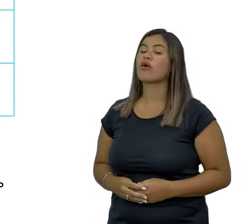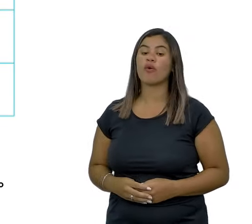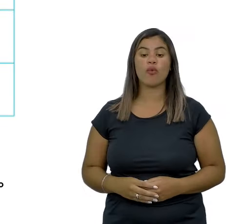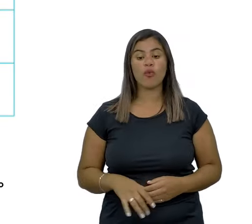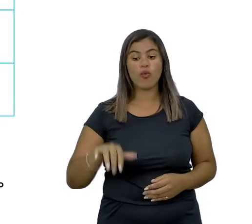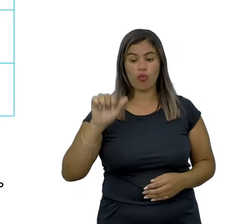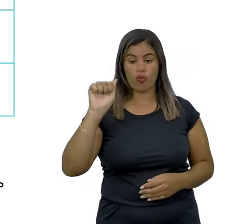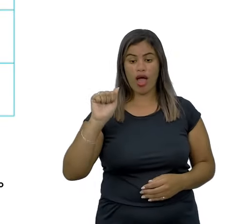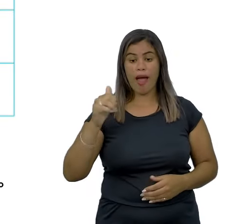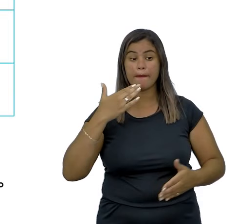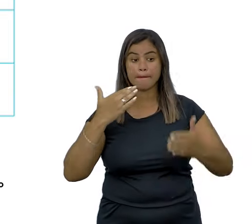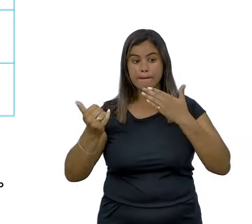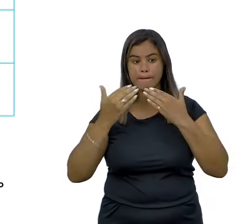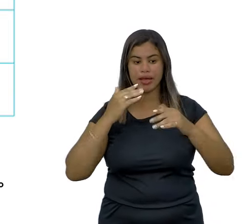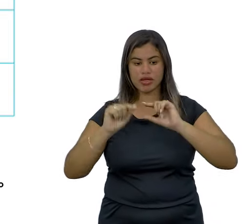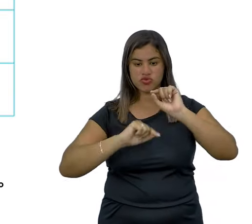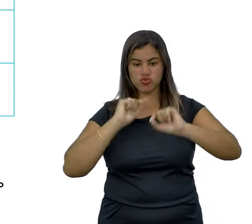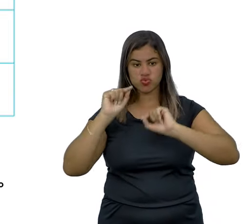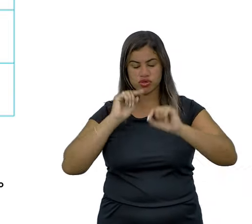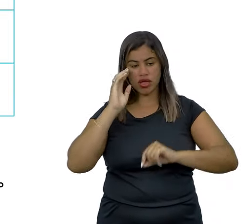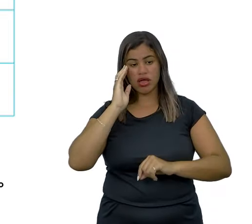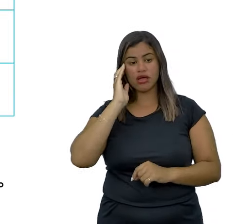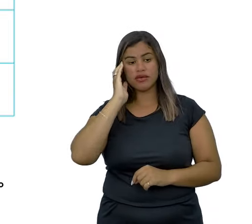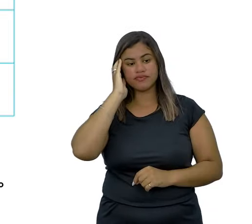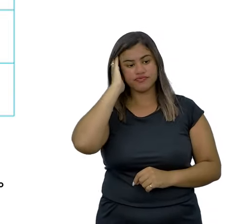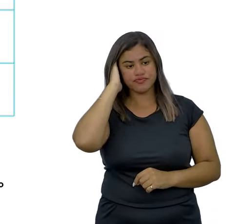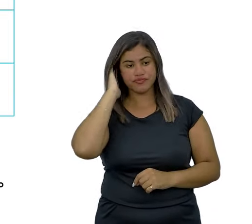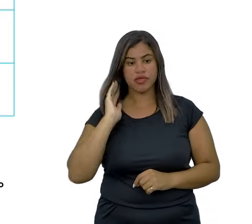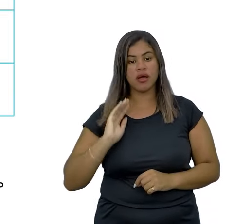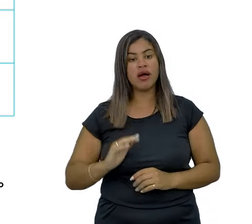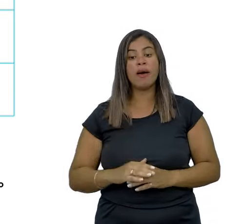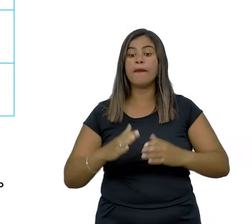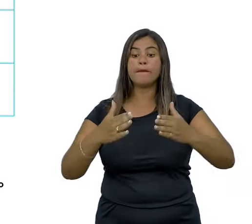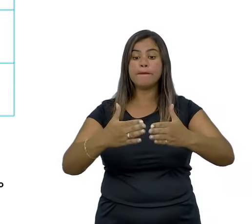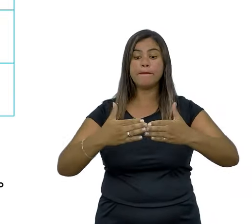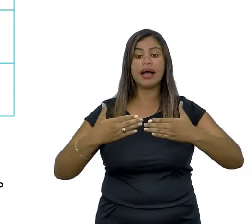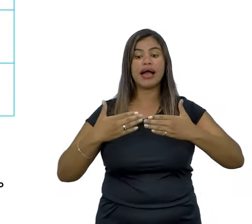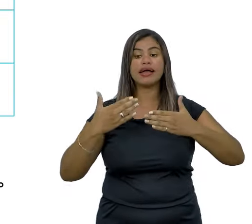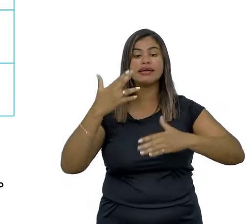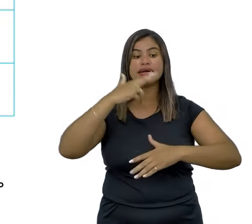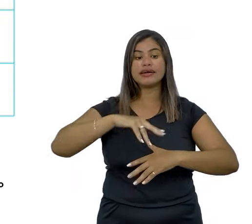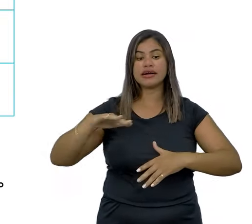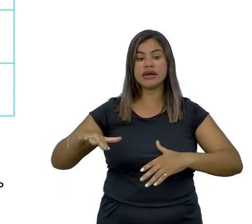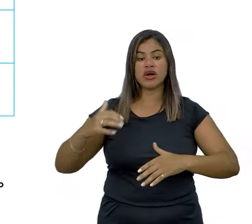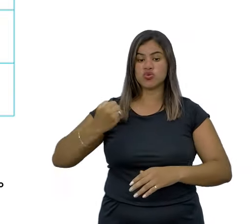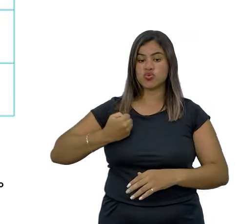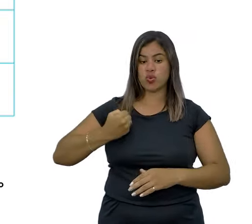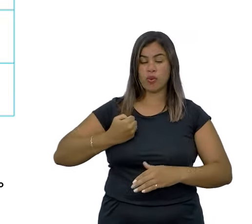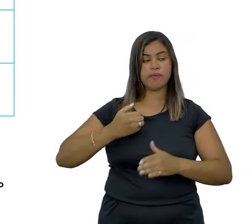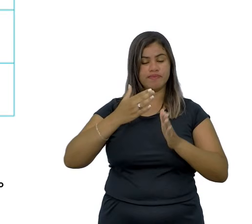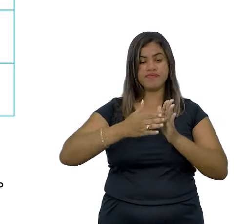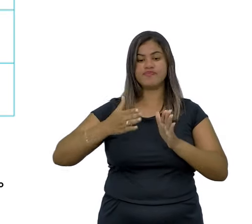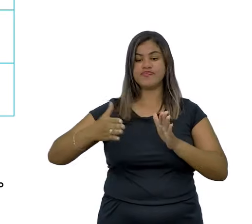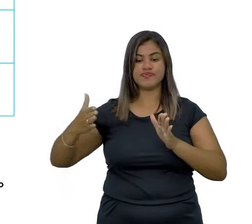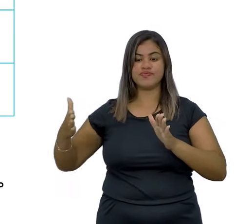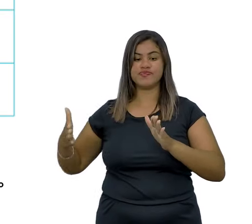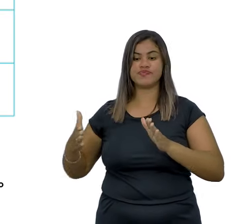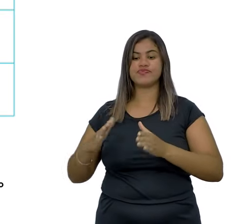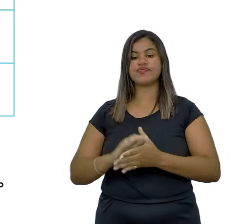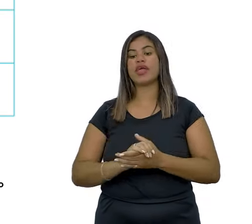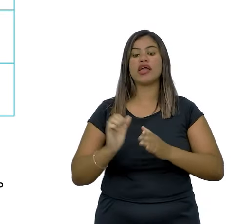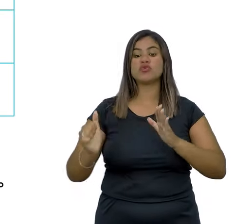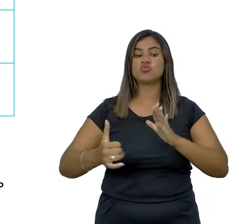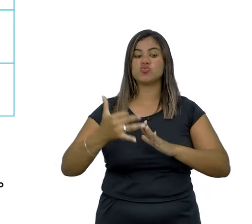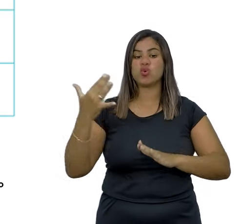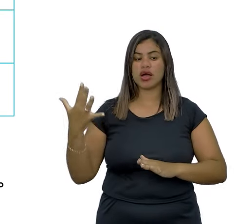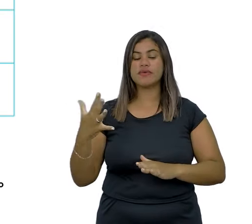estão solicitando, né? Ele solicita que as crianças ordenem os números que representam as